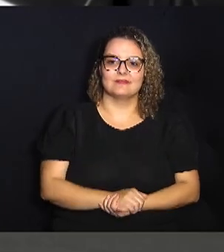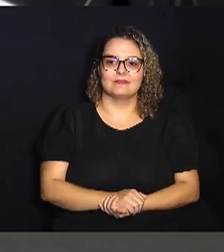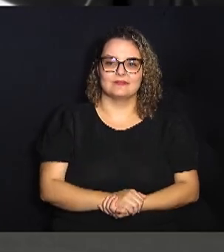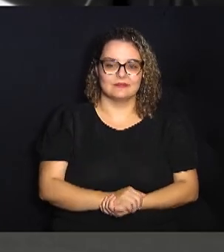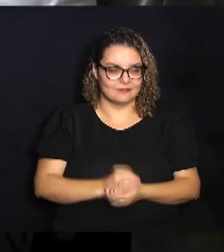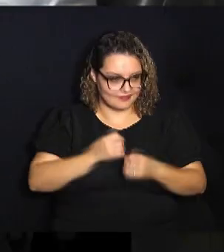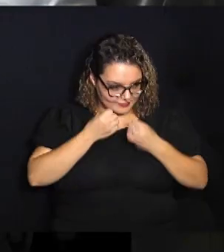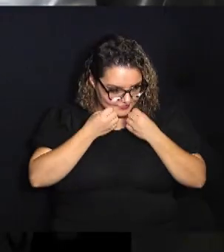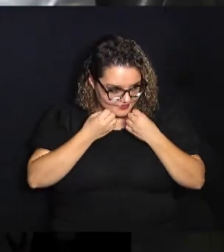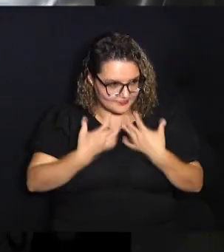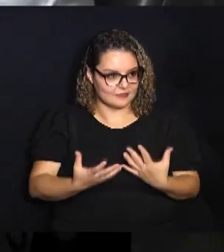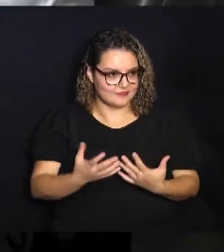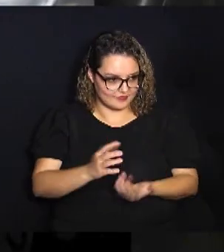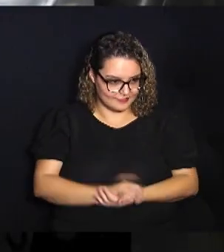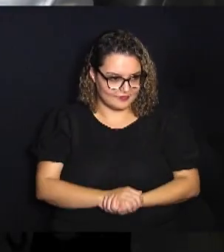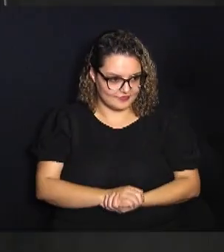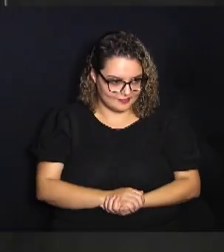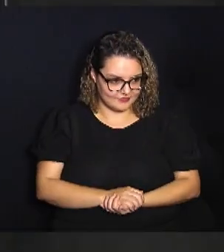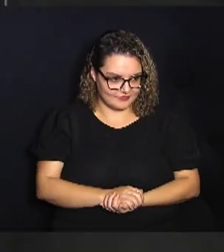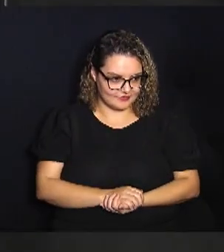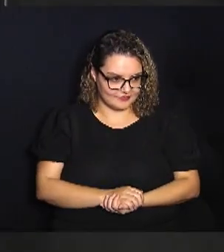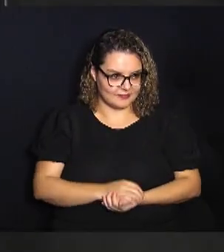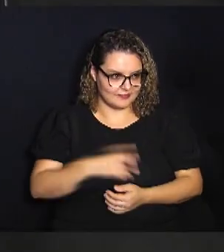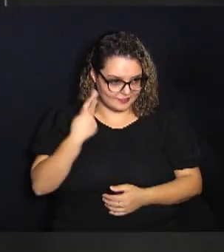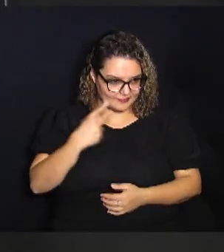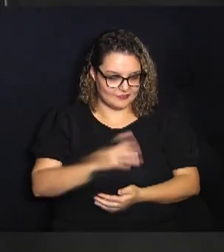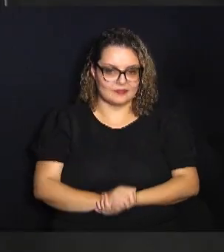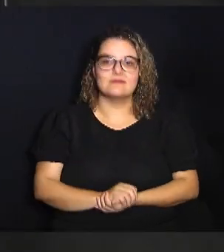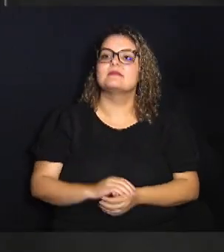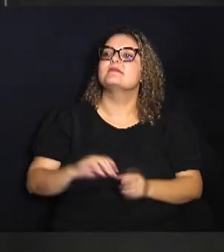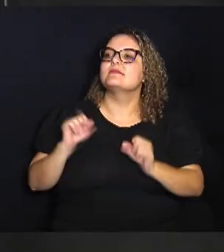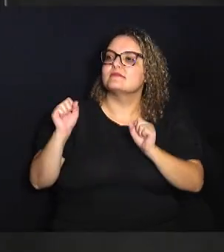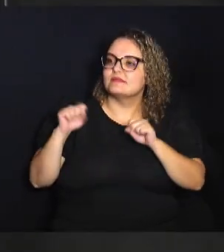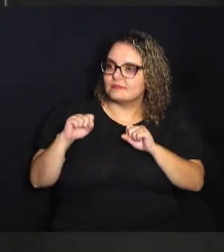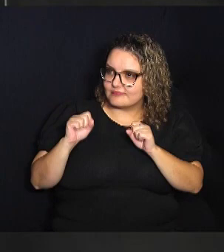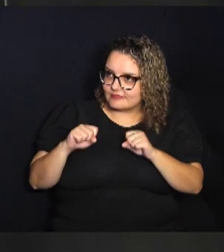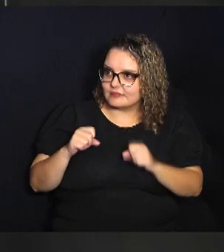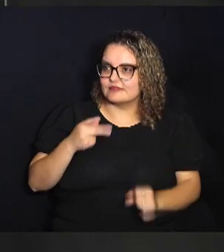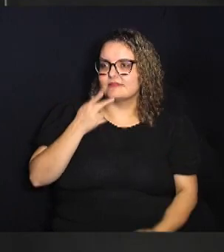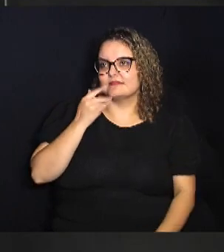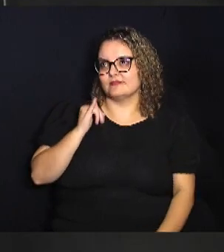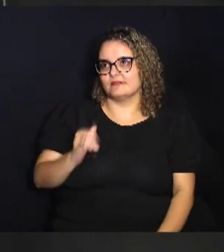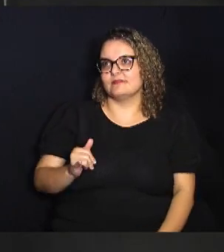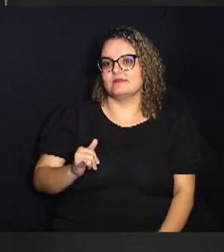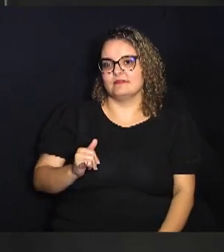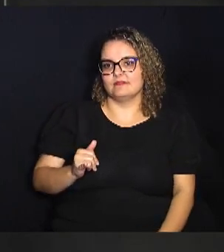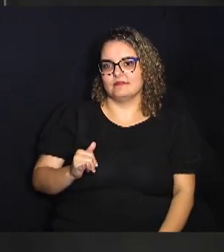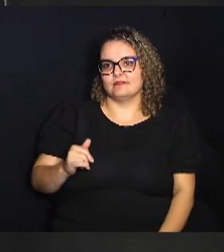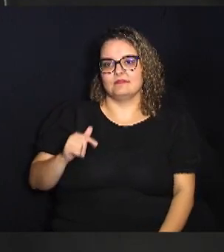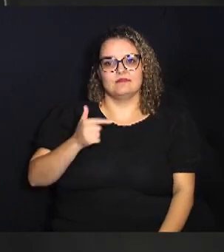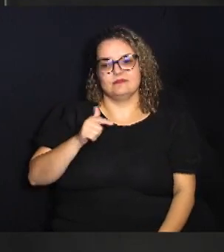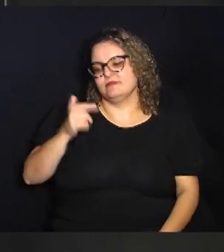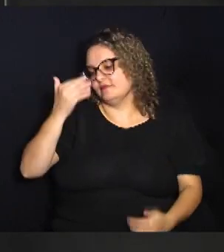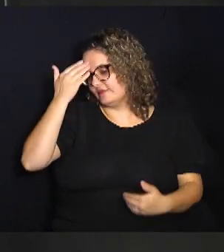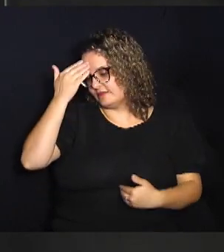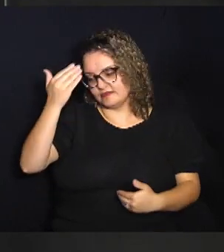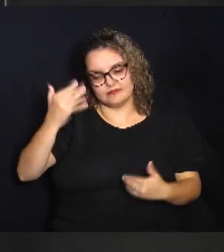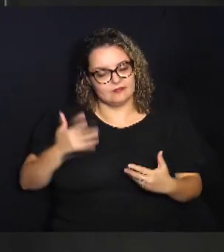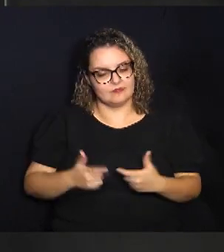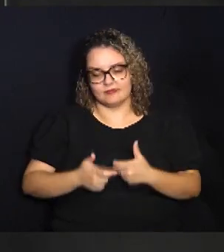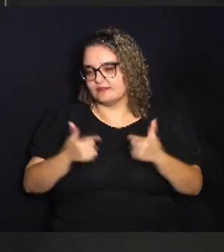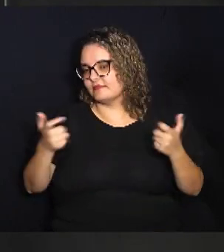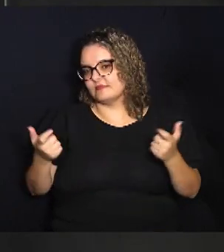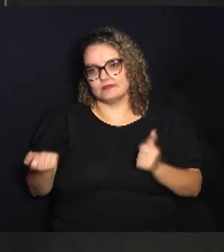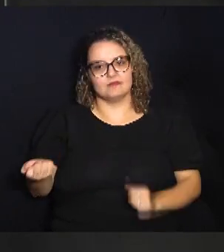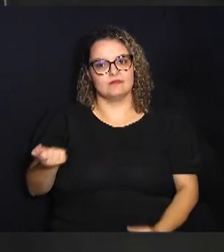valido a pena? Tem valido a pena, sim. Eu digo que não tem gratidão maior do